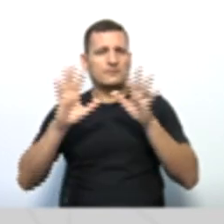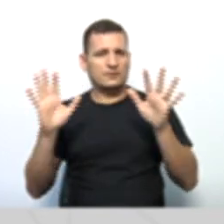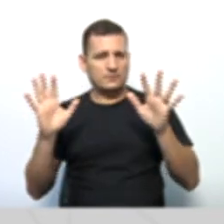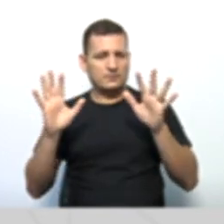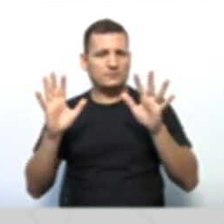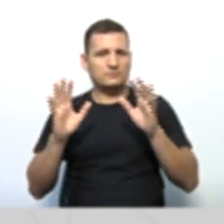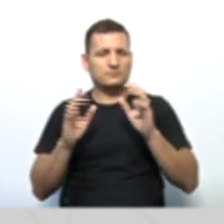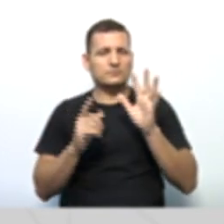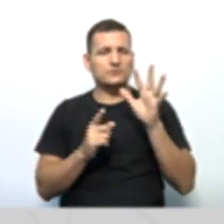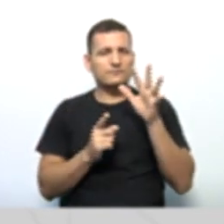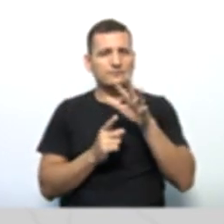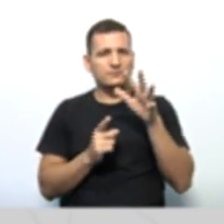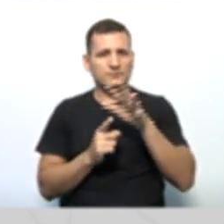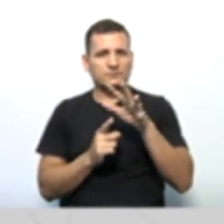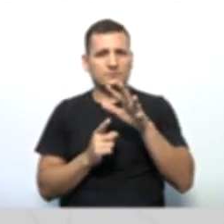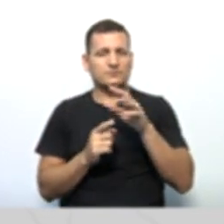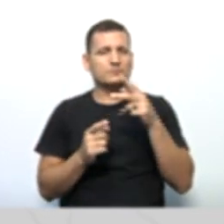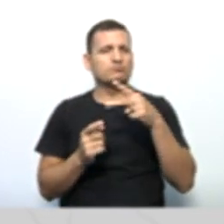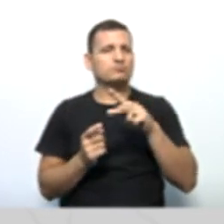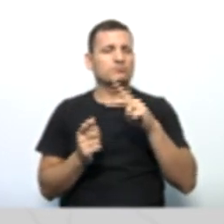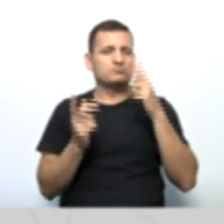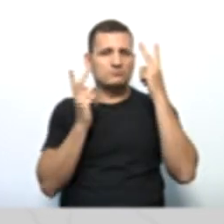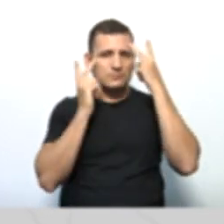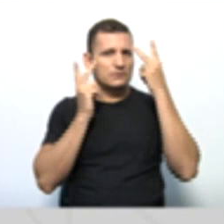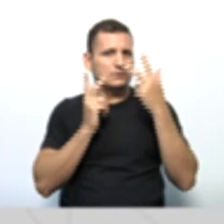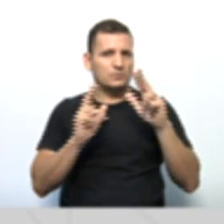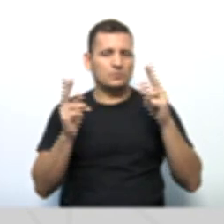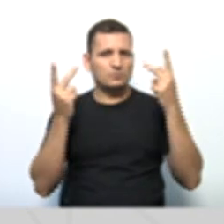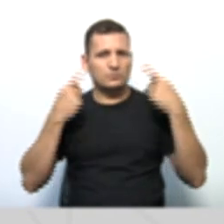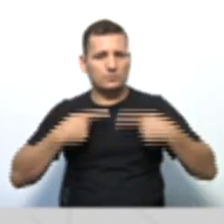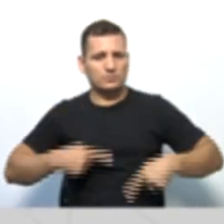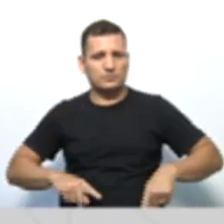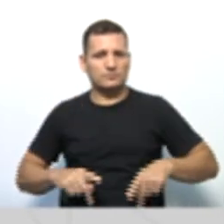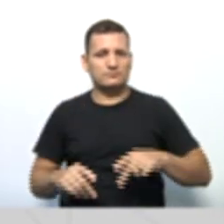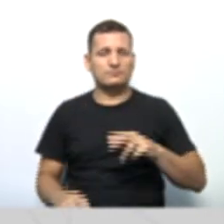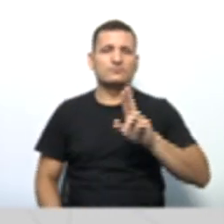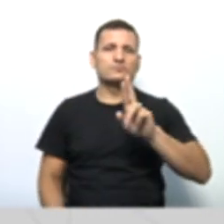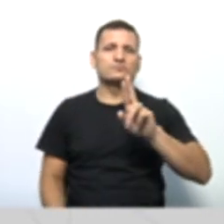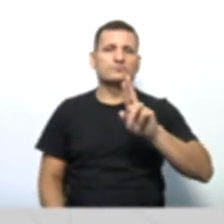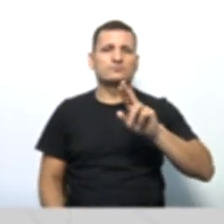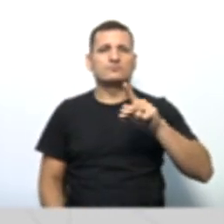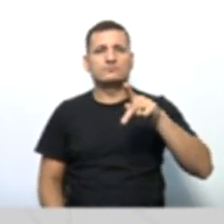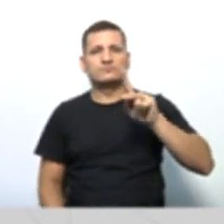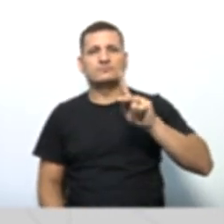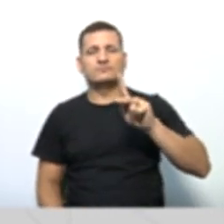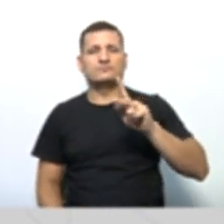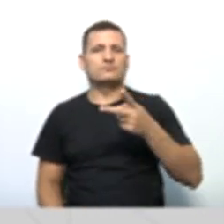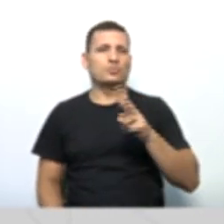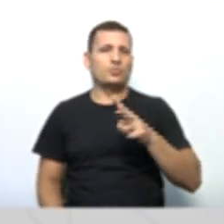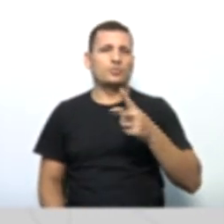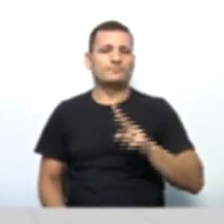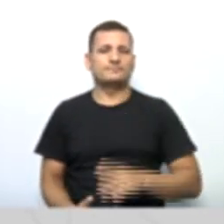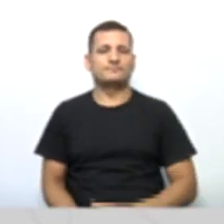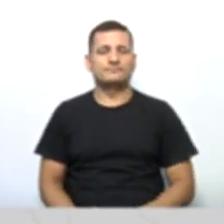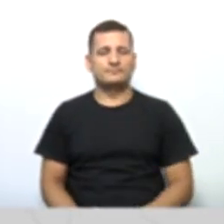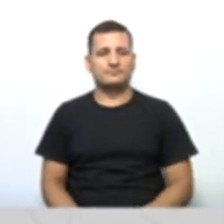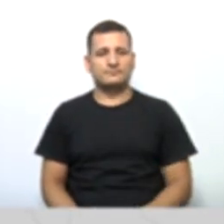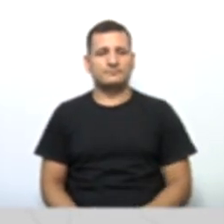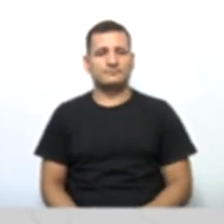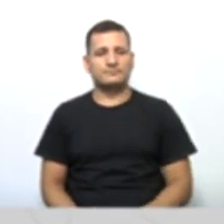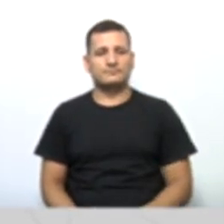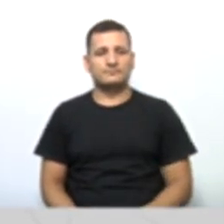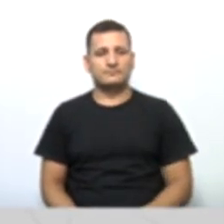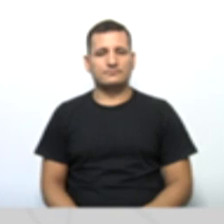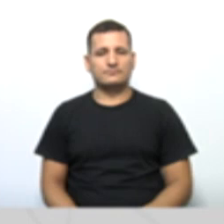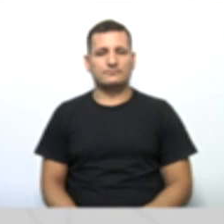que o homem é por natureza. E aí, professor, é U ou é K? O que será agora? aqui, hein? Bom,